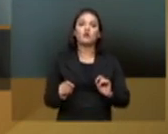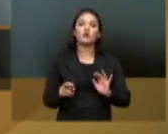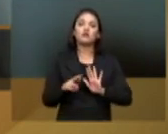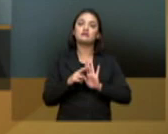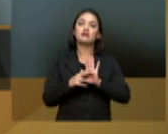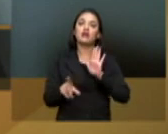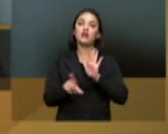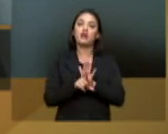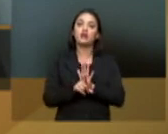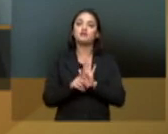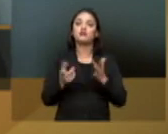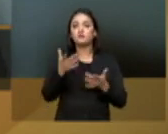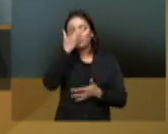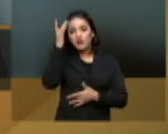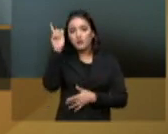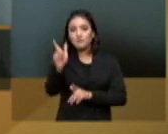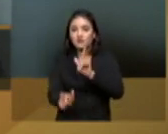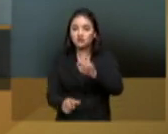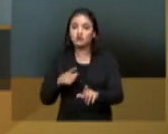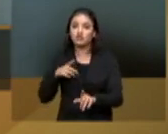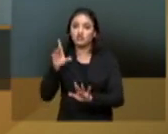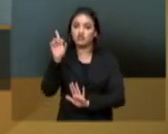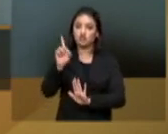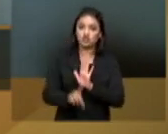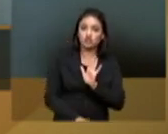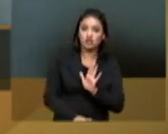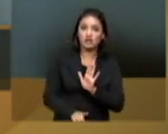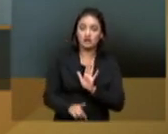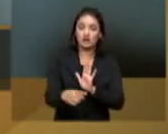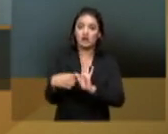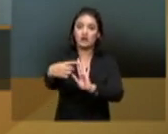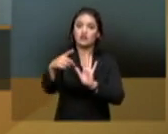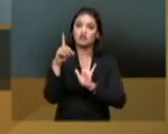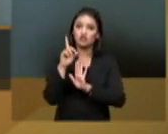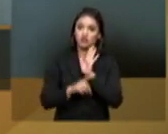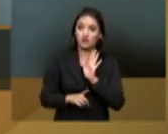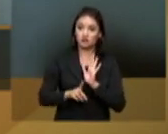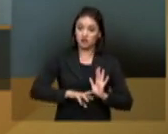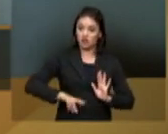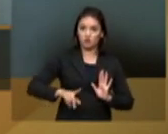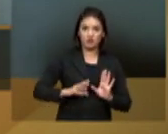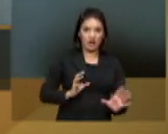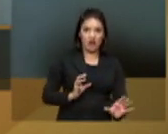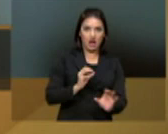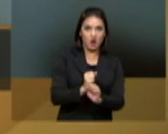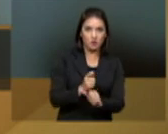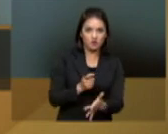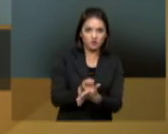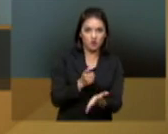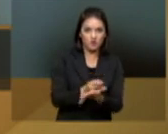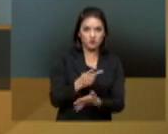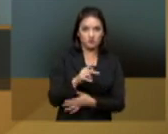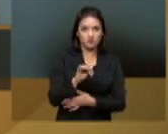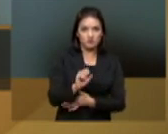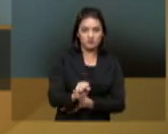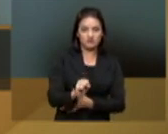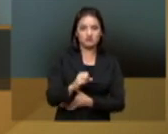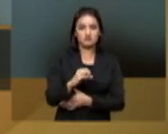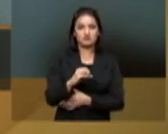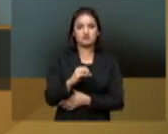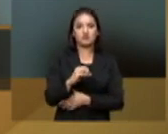davam ao contribuinte direito a apurar, no regime não cumulativo de cobrança da contribuição PIS/PASEP e da